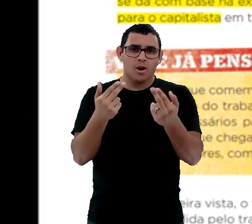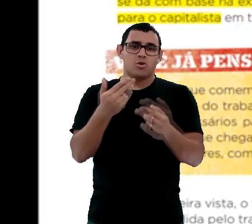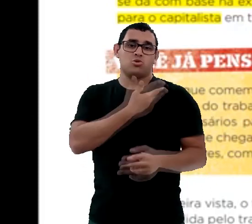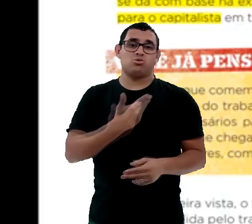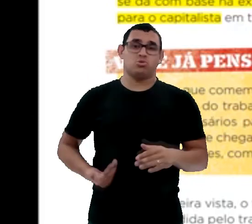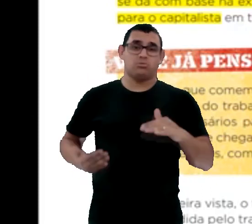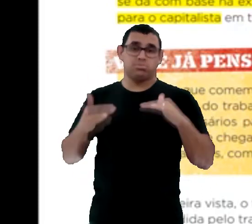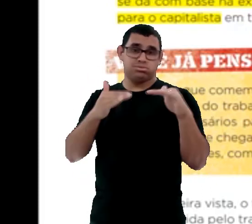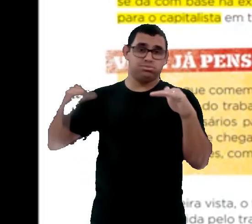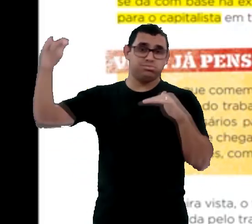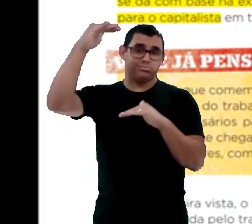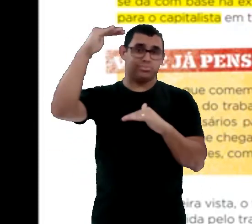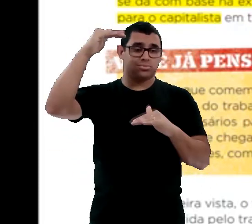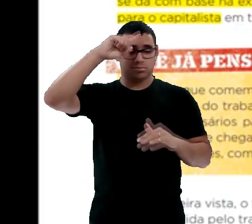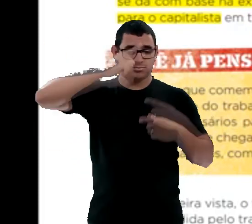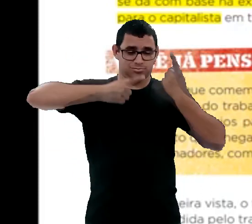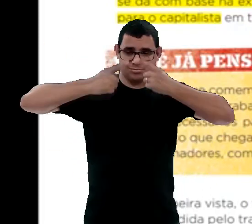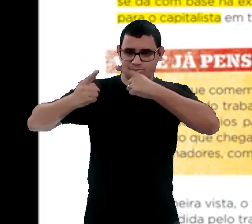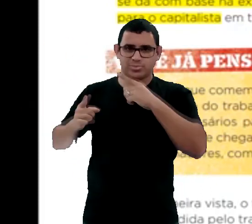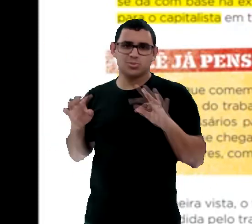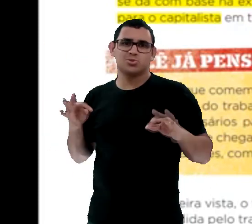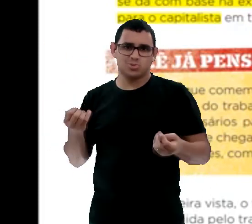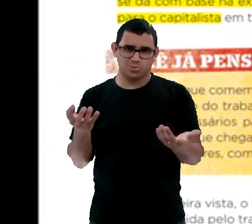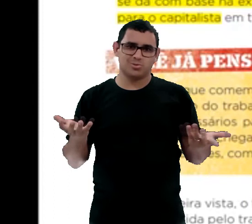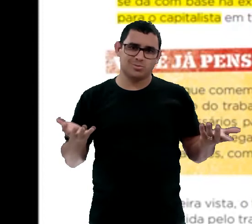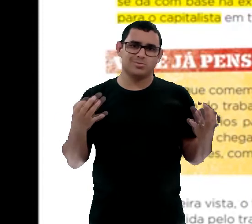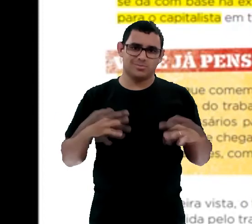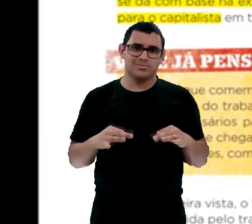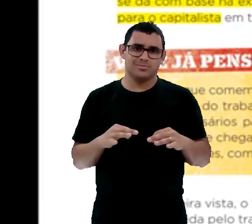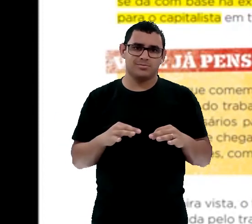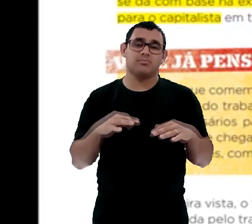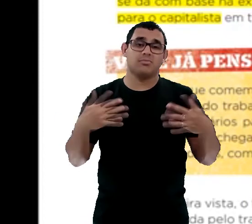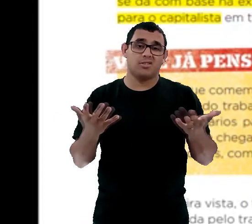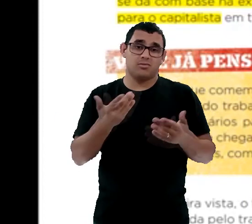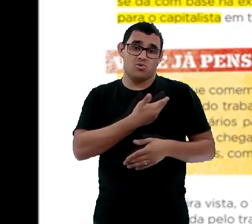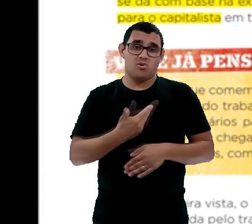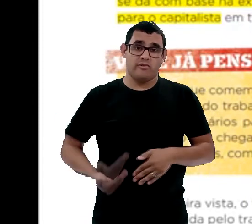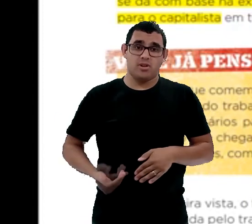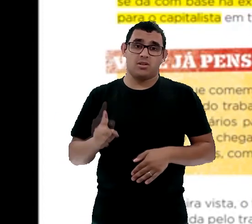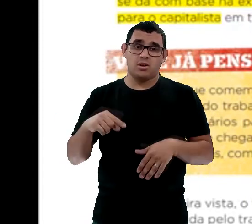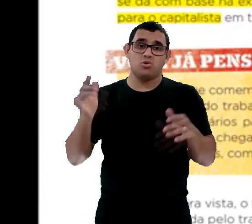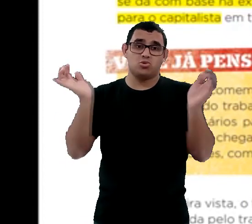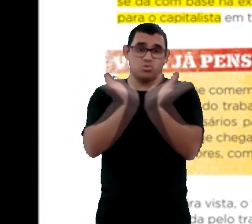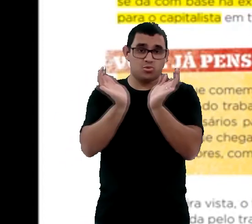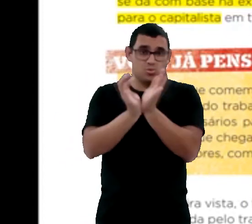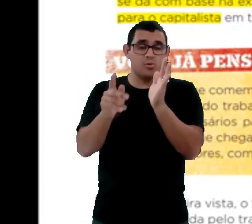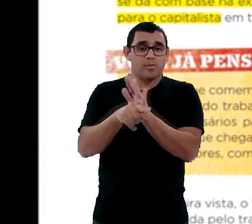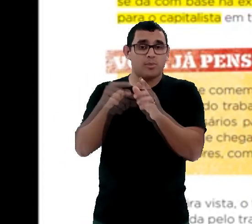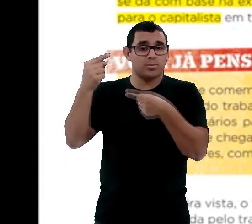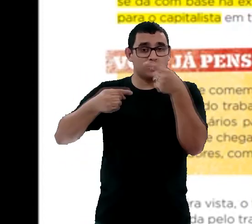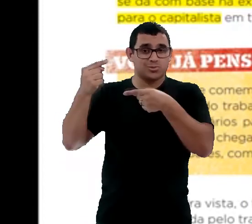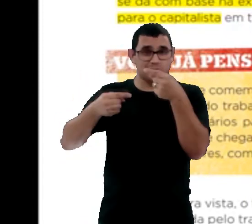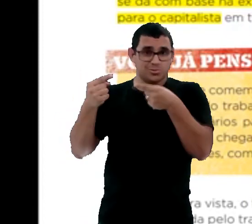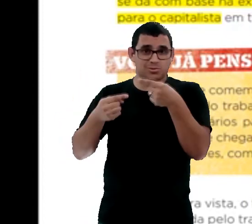Estado dominante por cima, mandando em tudo e em todos. Na verdade, nos sistemas socialistas, quem detém